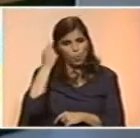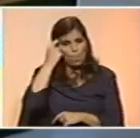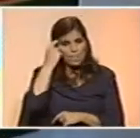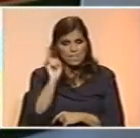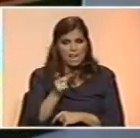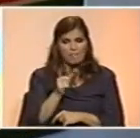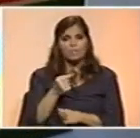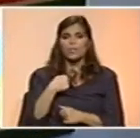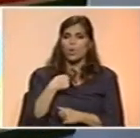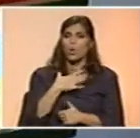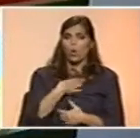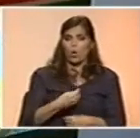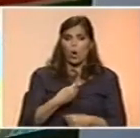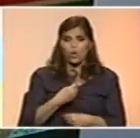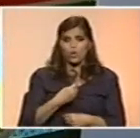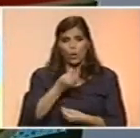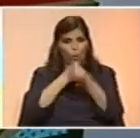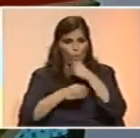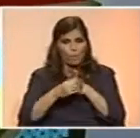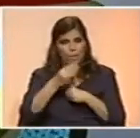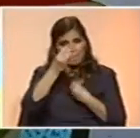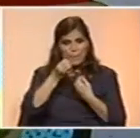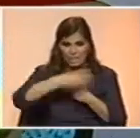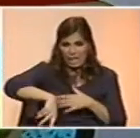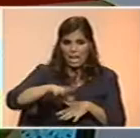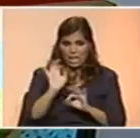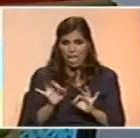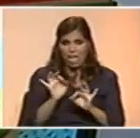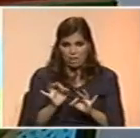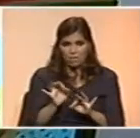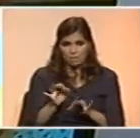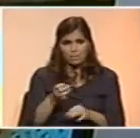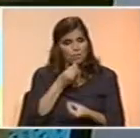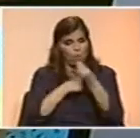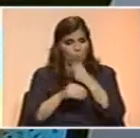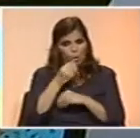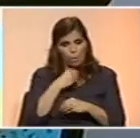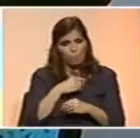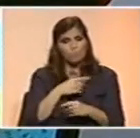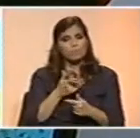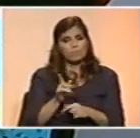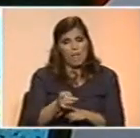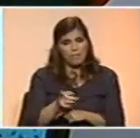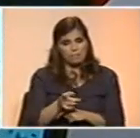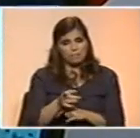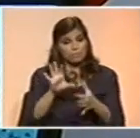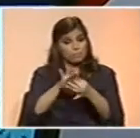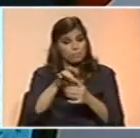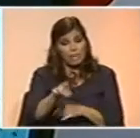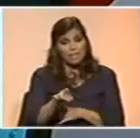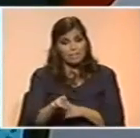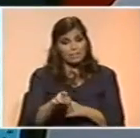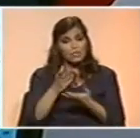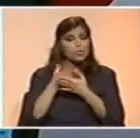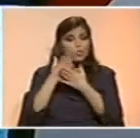assunto. Eu sou adepta da dieta mediterrânica, sem dúvida. É? Acho que seja, faço a ingestão de muito também pouca carne. Também em relação a essa não há